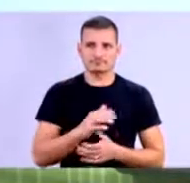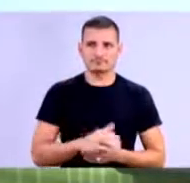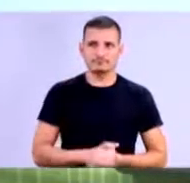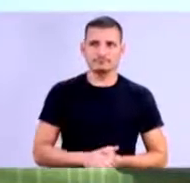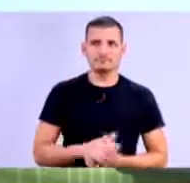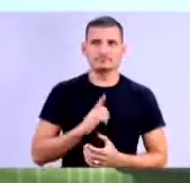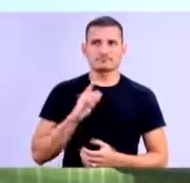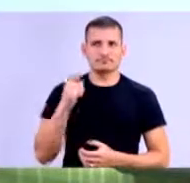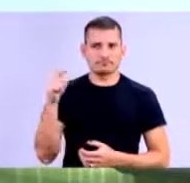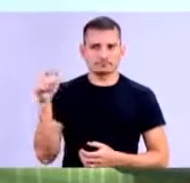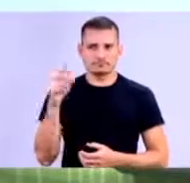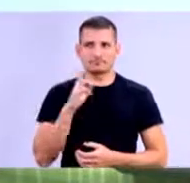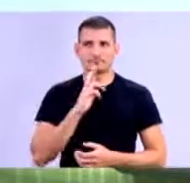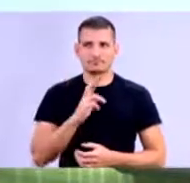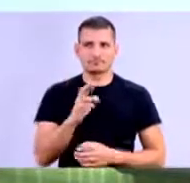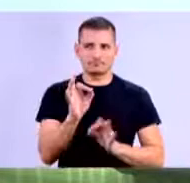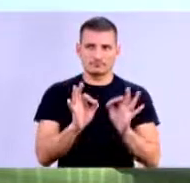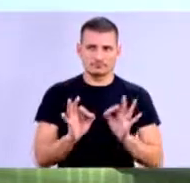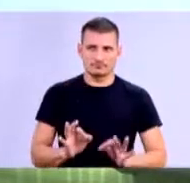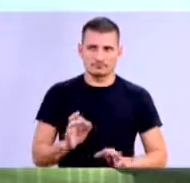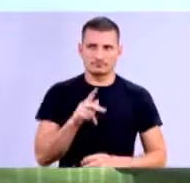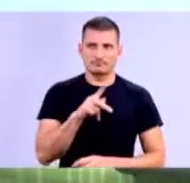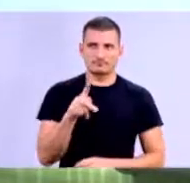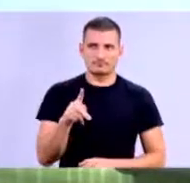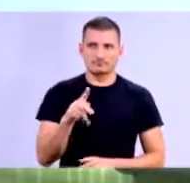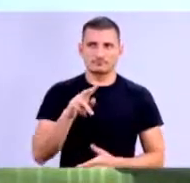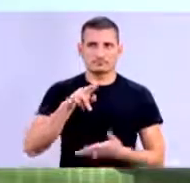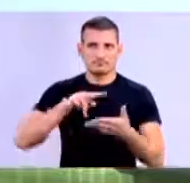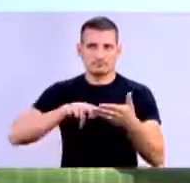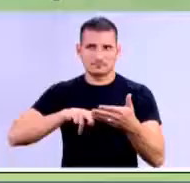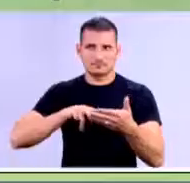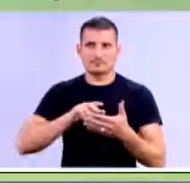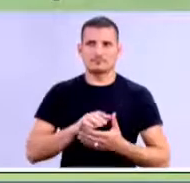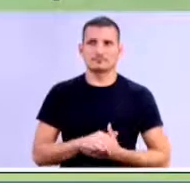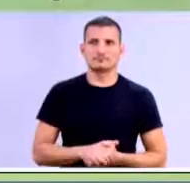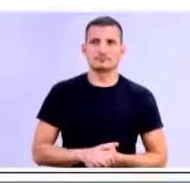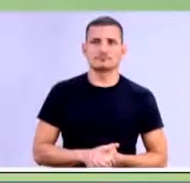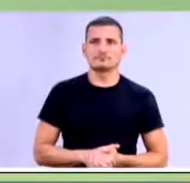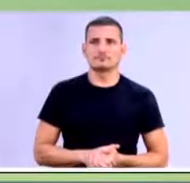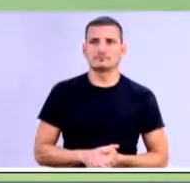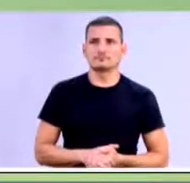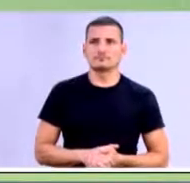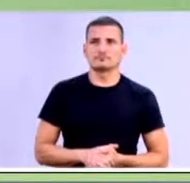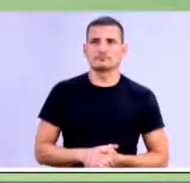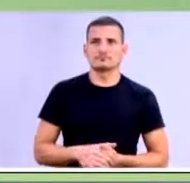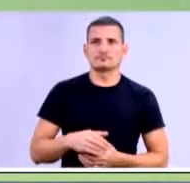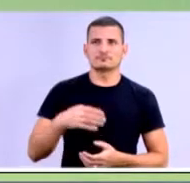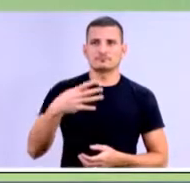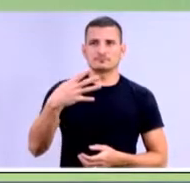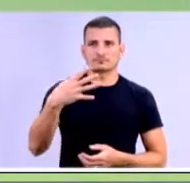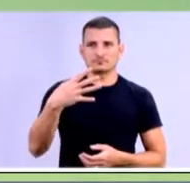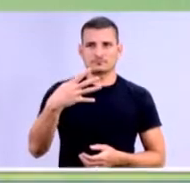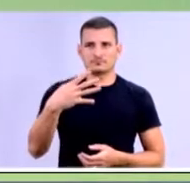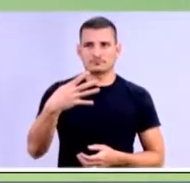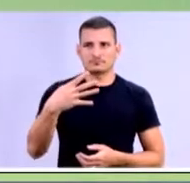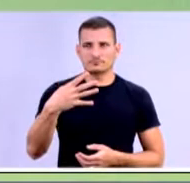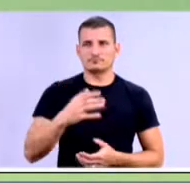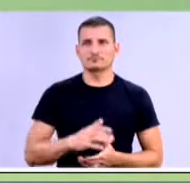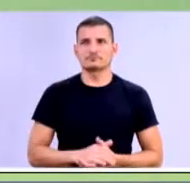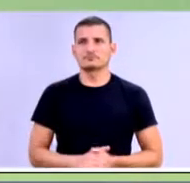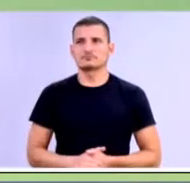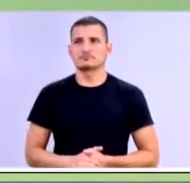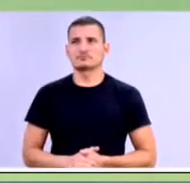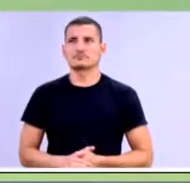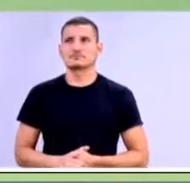aqui, a professora vai organizar para lermos. Tem uma quarta questão aqui, professora, que questiona também